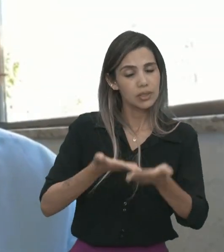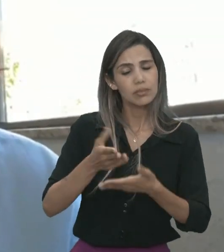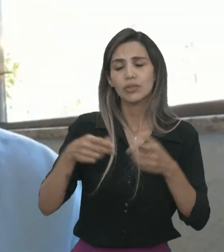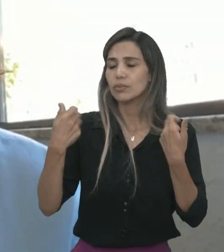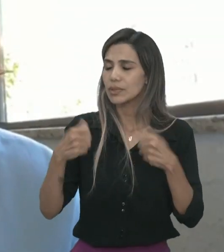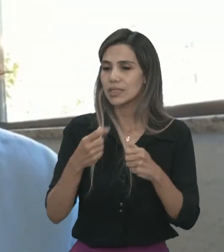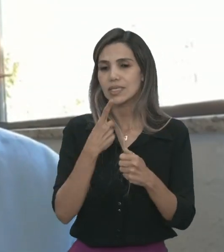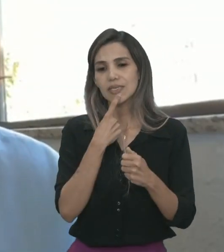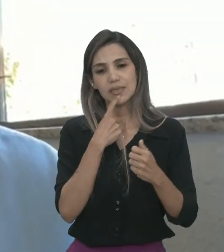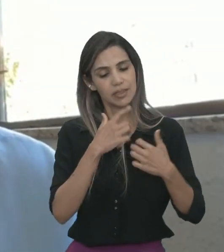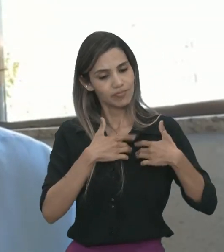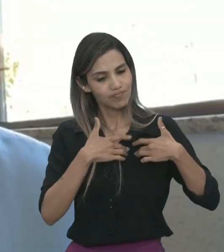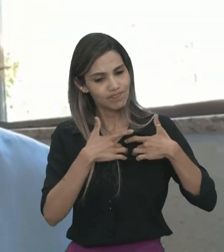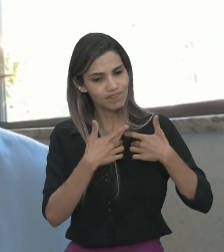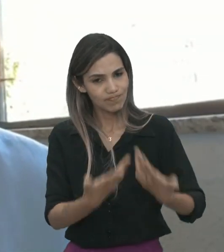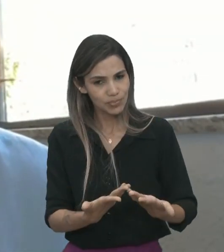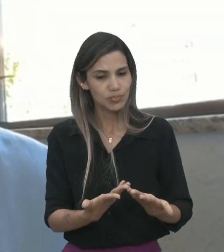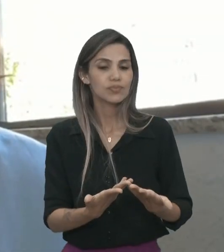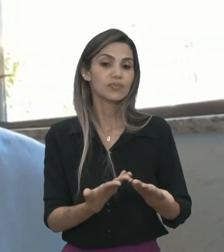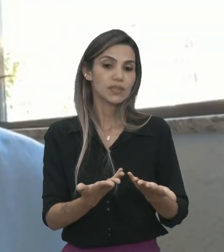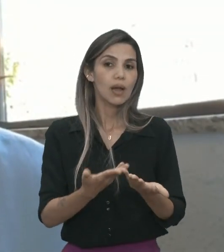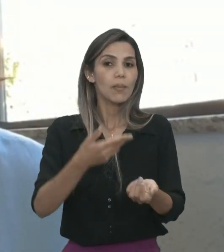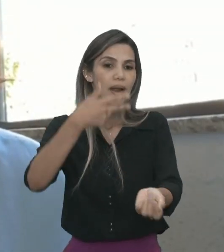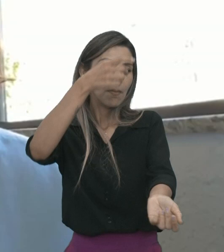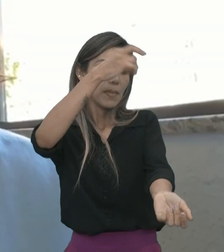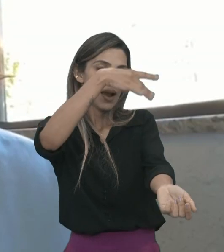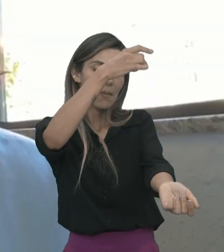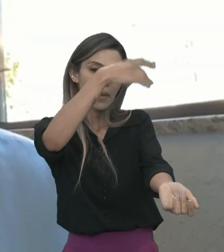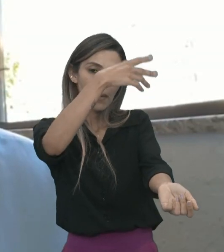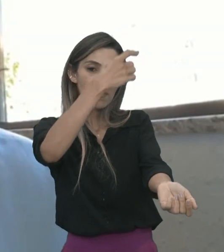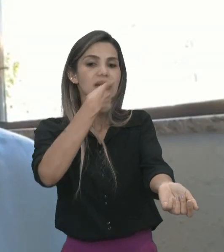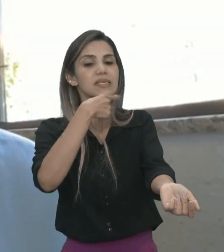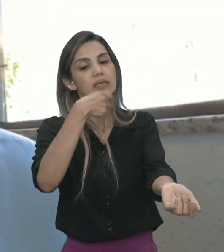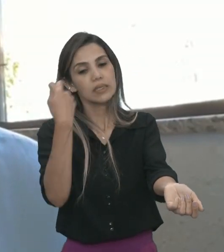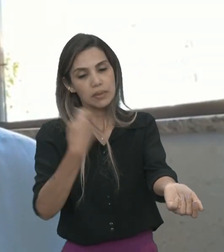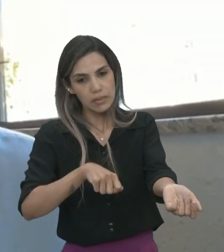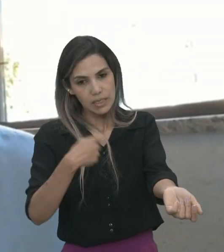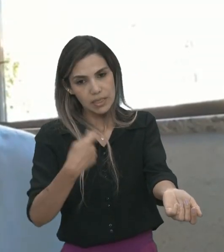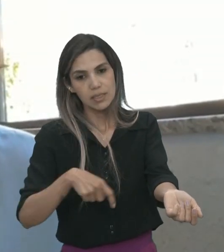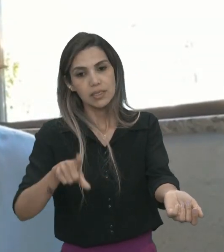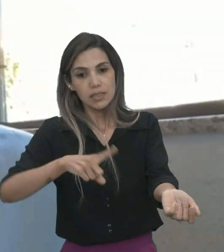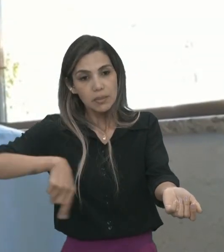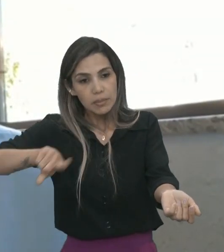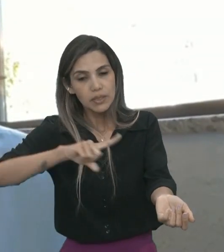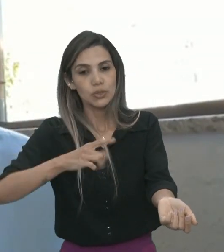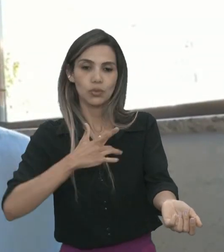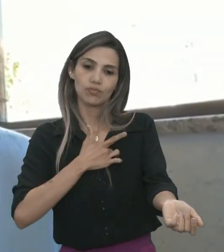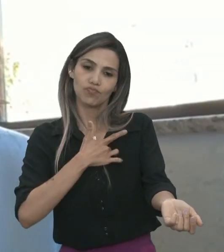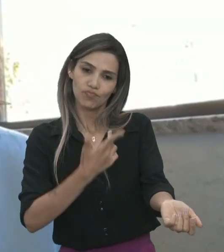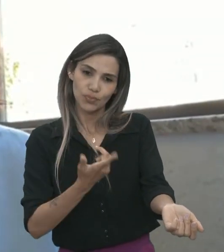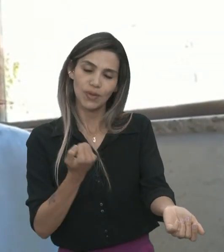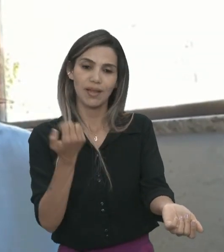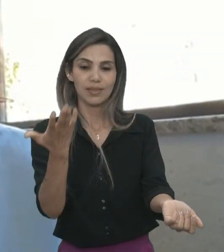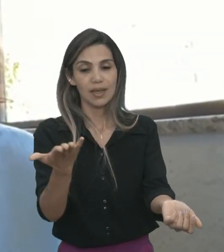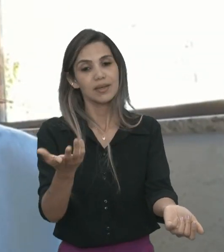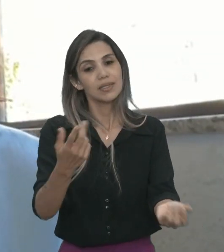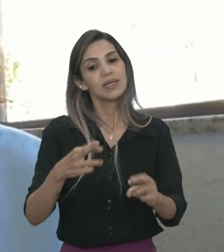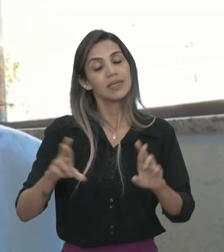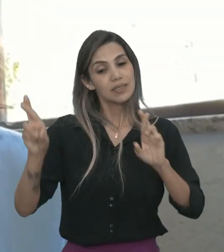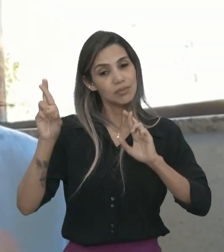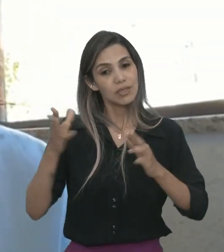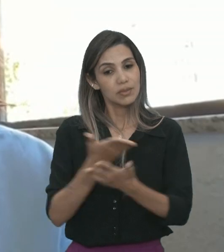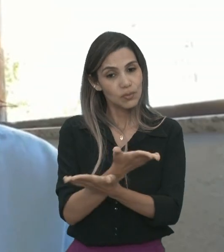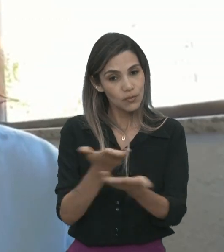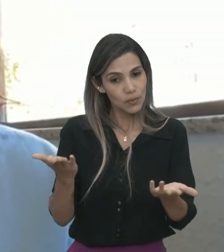precisam de transfusões. E para essas transfusões, a gente precisa das doações e de estoques abastecidos. Então, nós contamos com você,